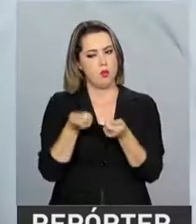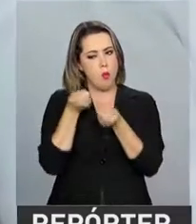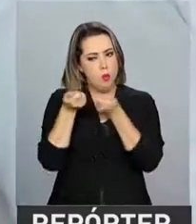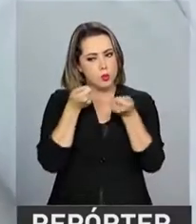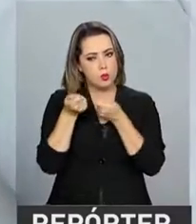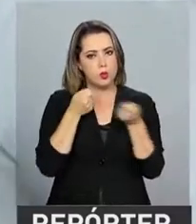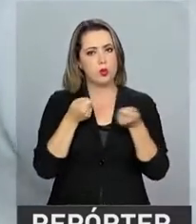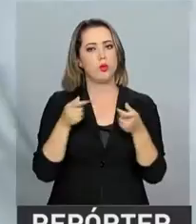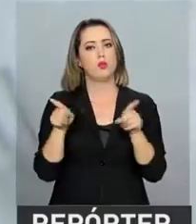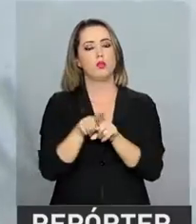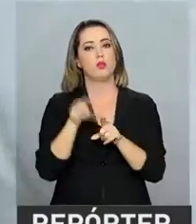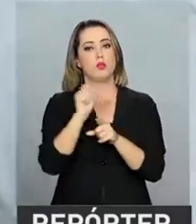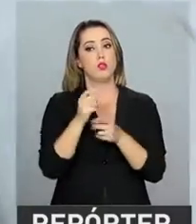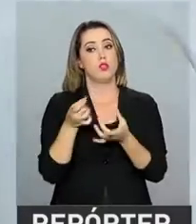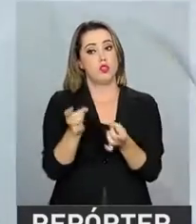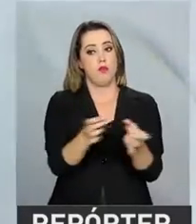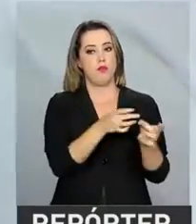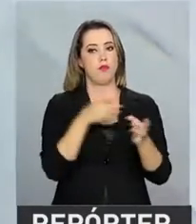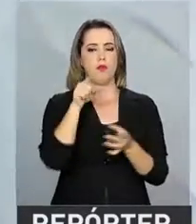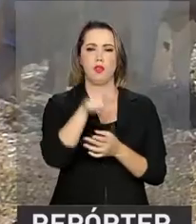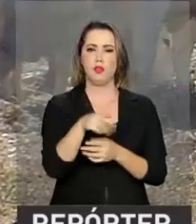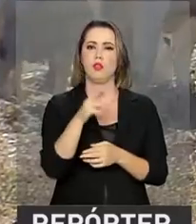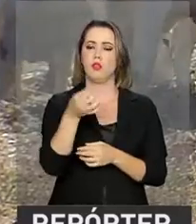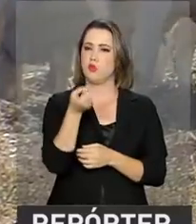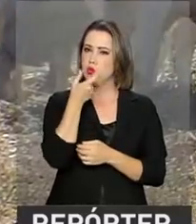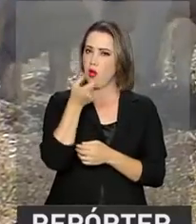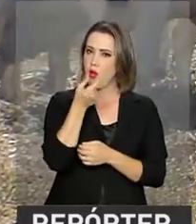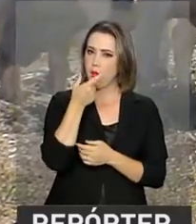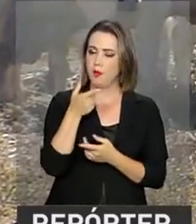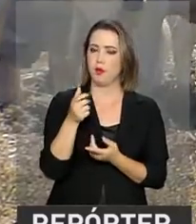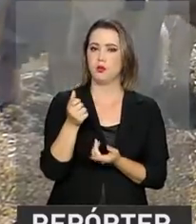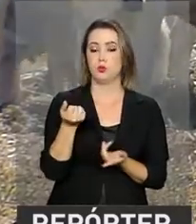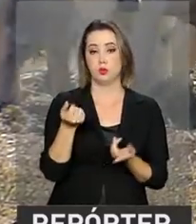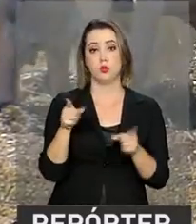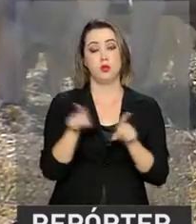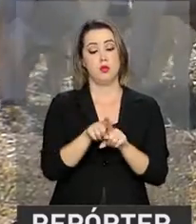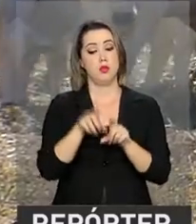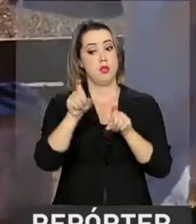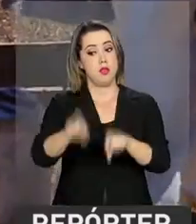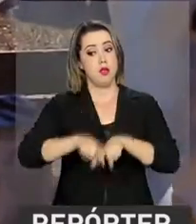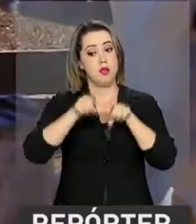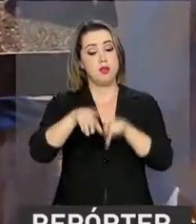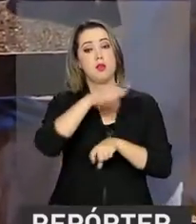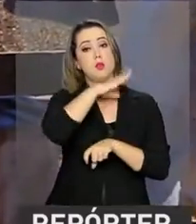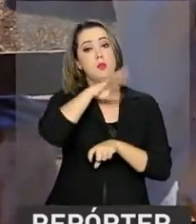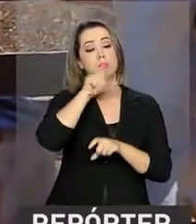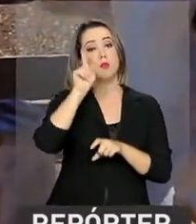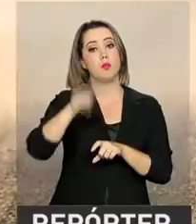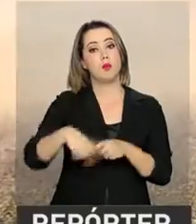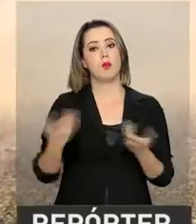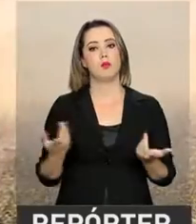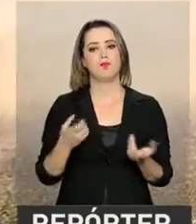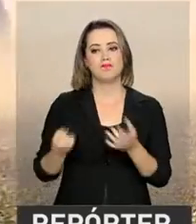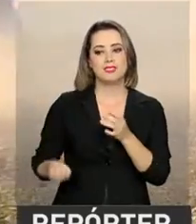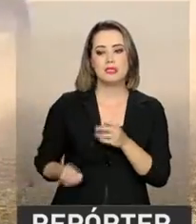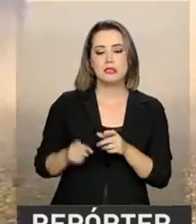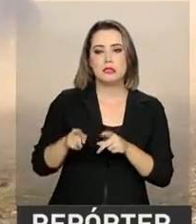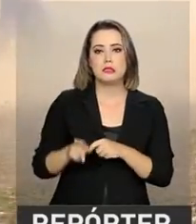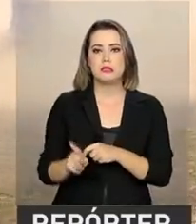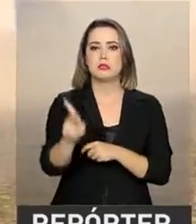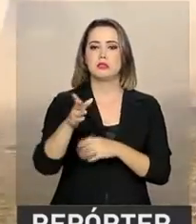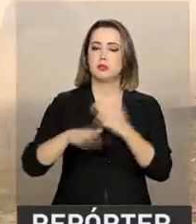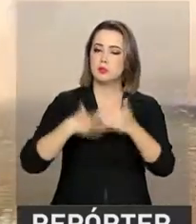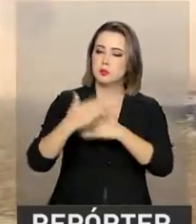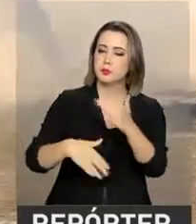como o controle da venda de antibióticos e na agropecuária preocupação é com uma produção cada vez mais